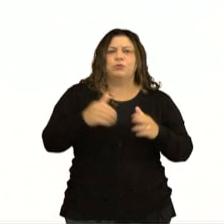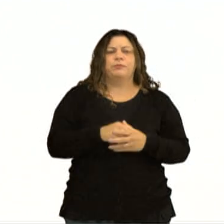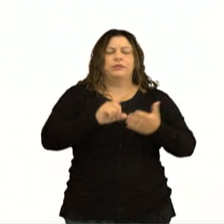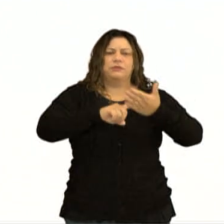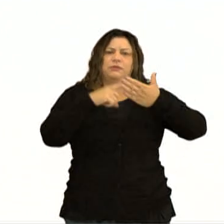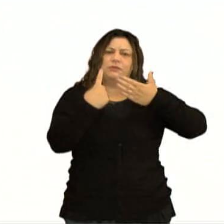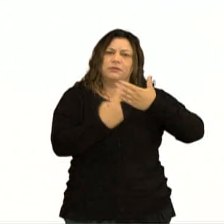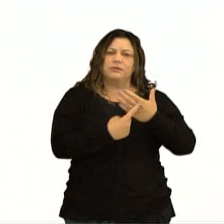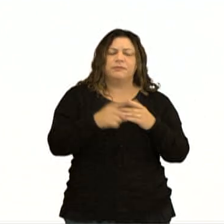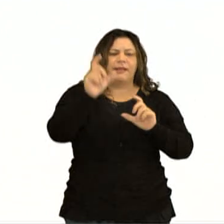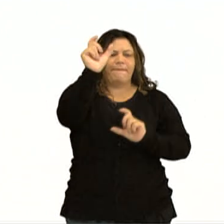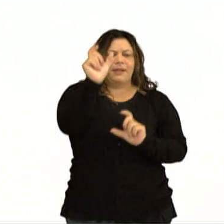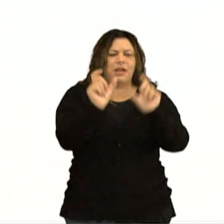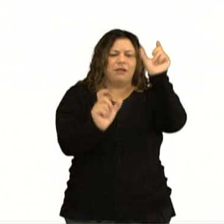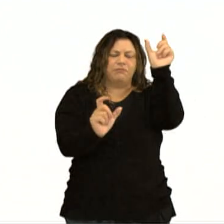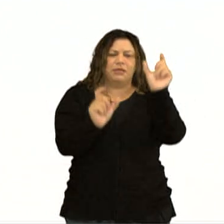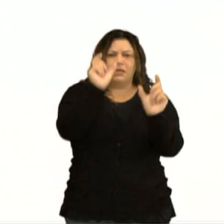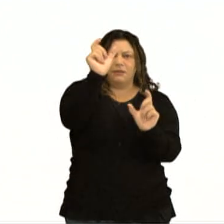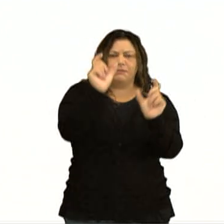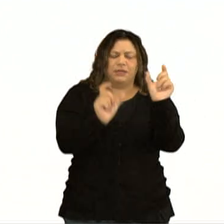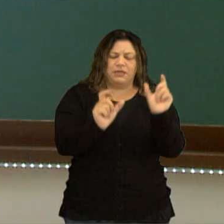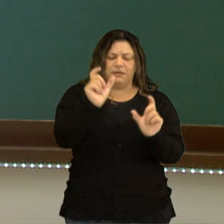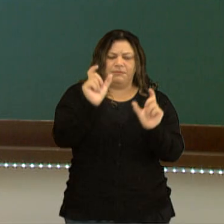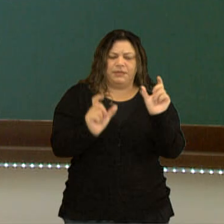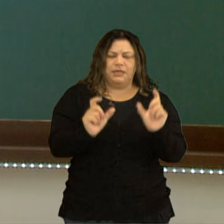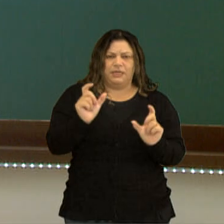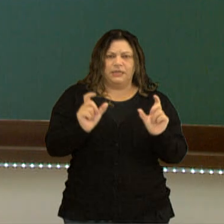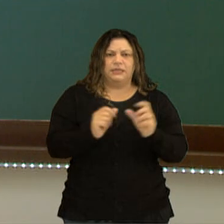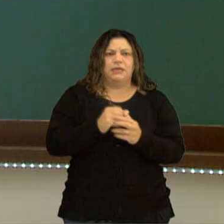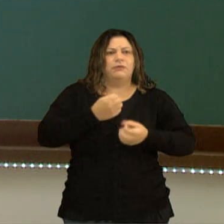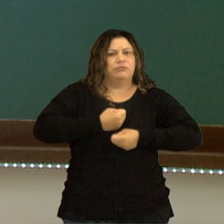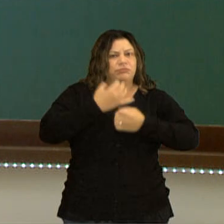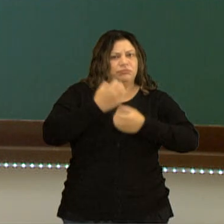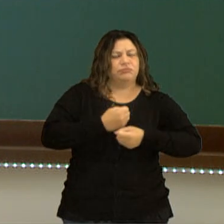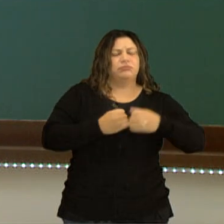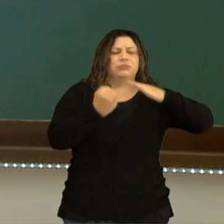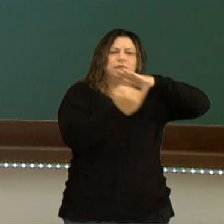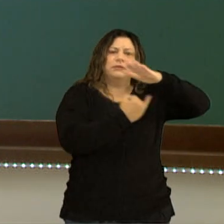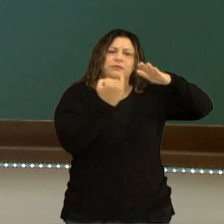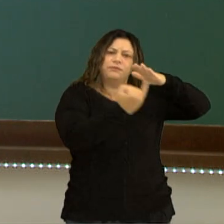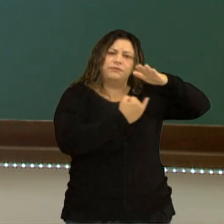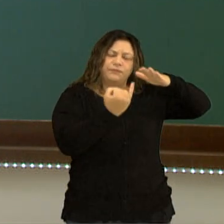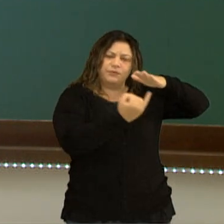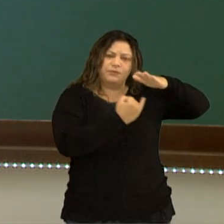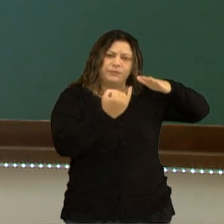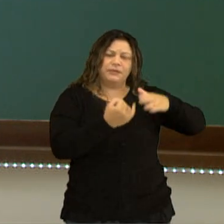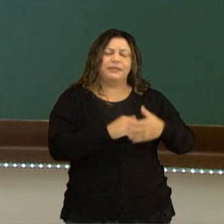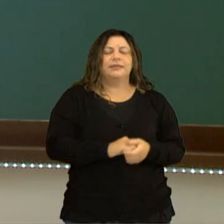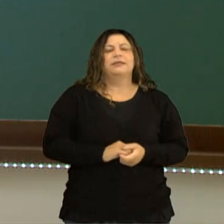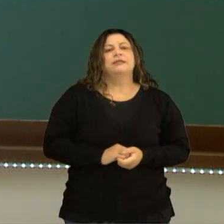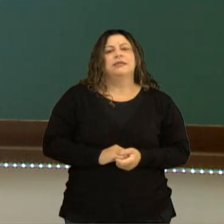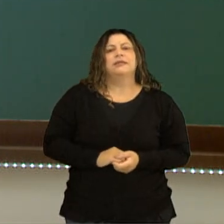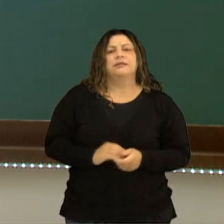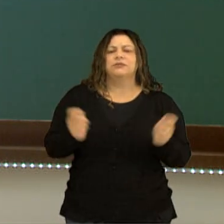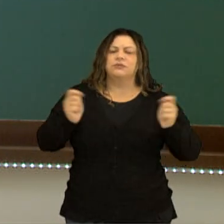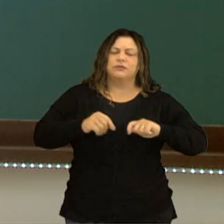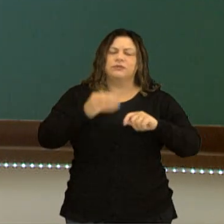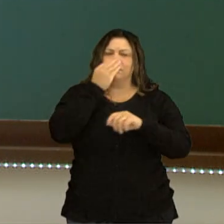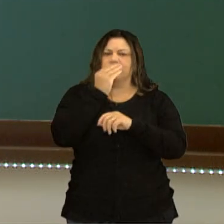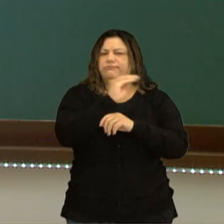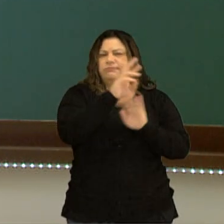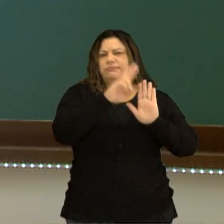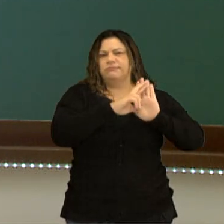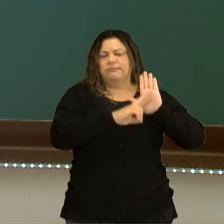pelo jogo de palavras, a licença poética atua. A informalidade, o desprezo a algumas regras, o